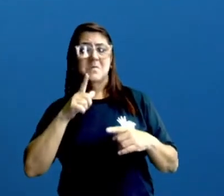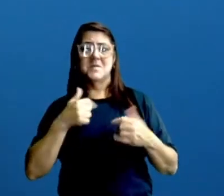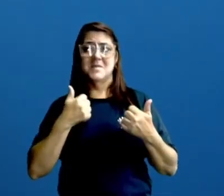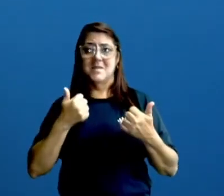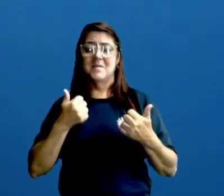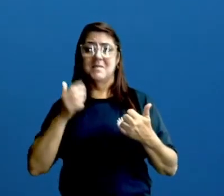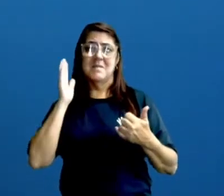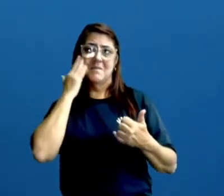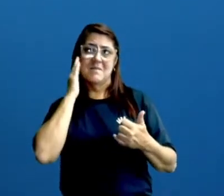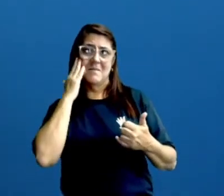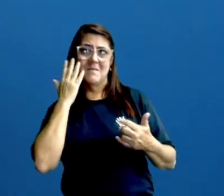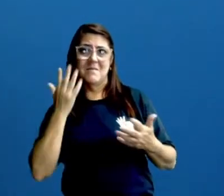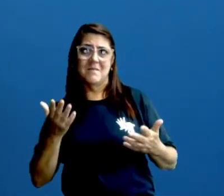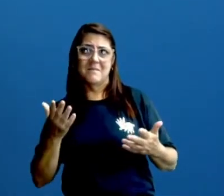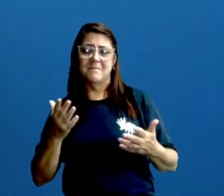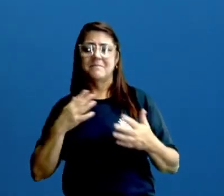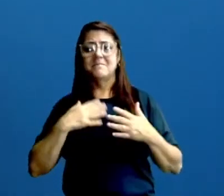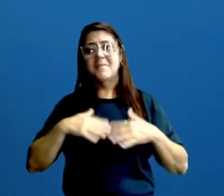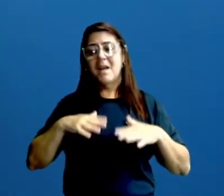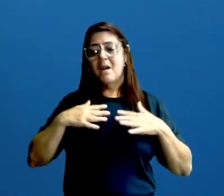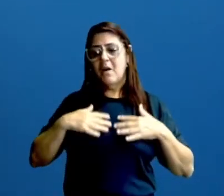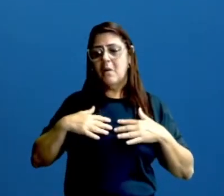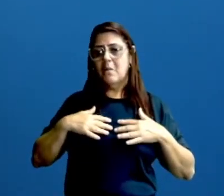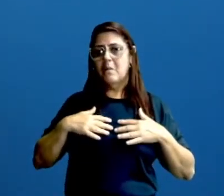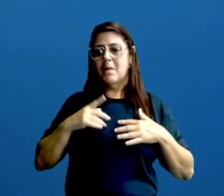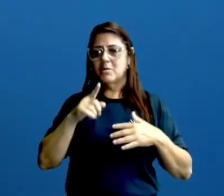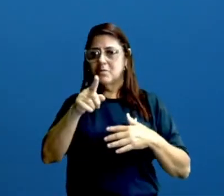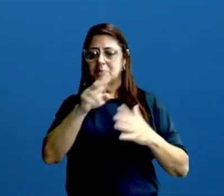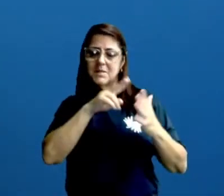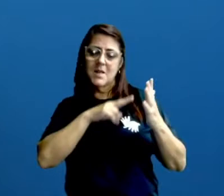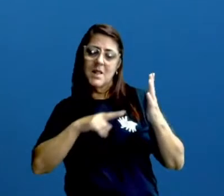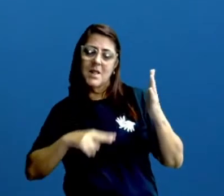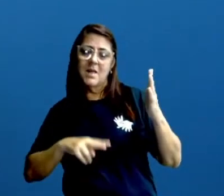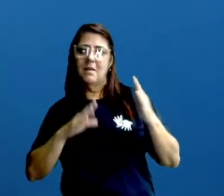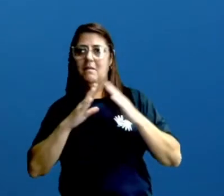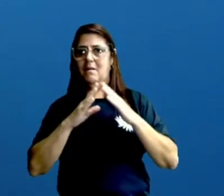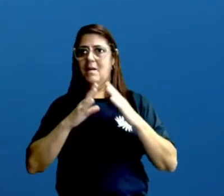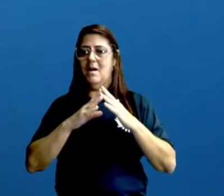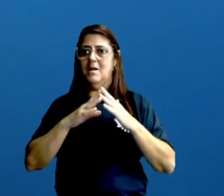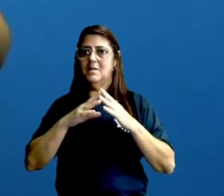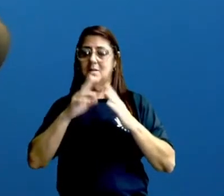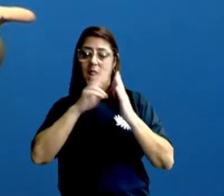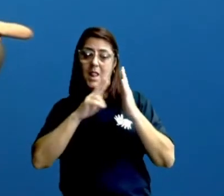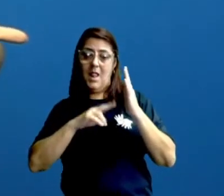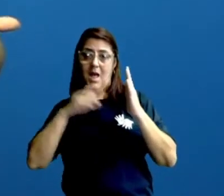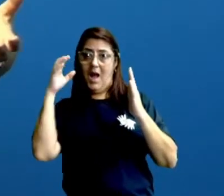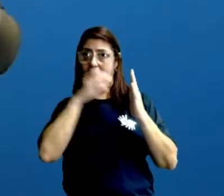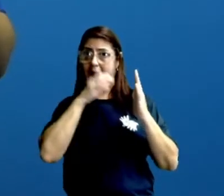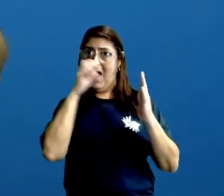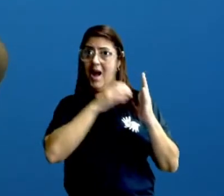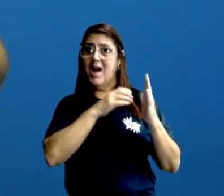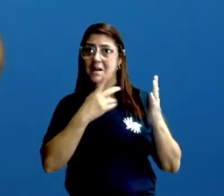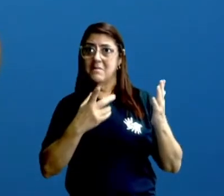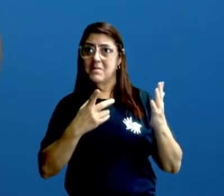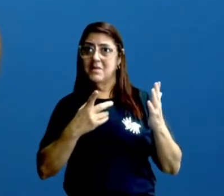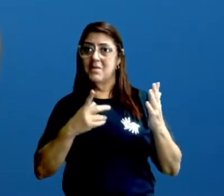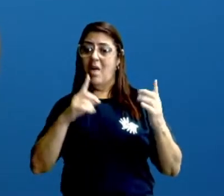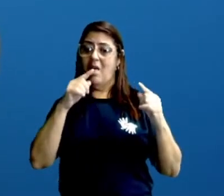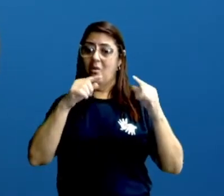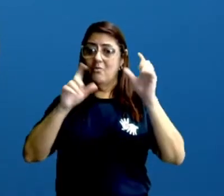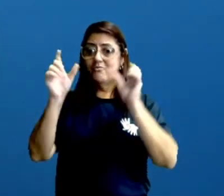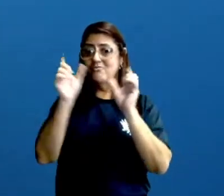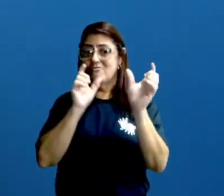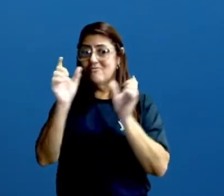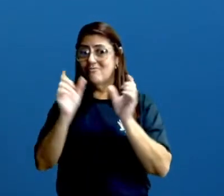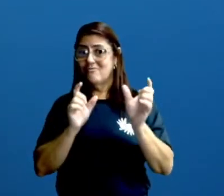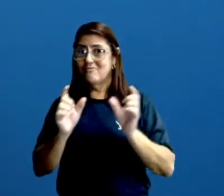Então, tia está lendo devagarzinho. Mas quando vocês forem ler em casa, vocês vão ter que ler bem rapidinho. Afinal de contas, é um jogo de palavras,